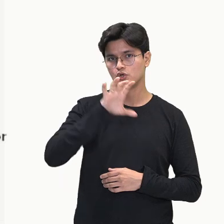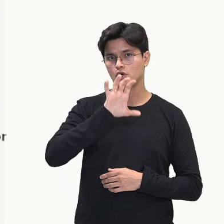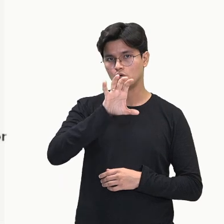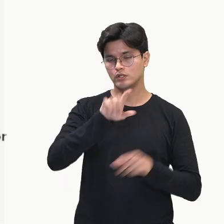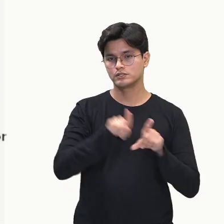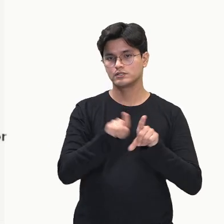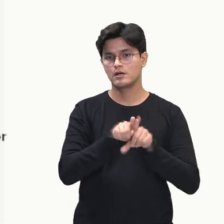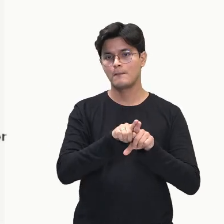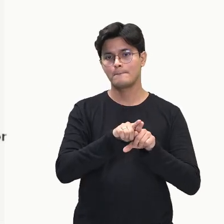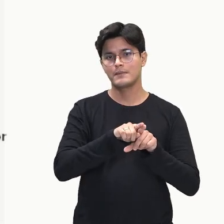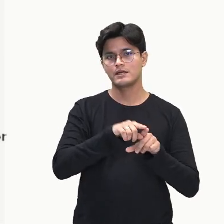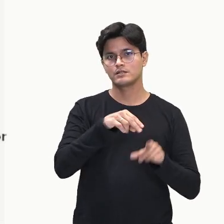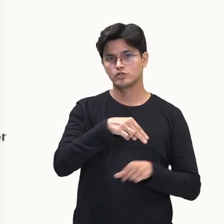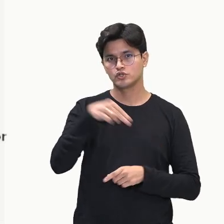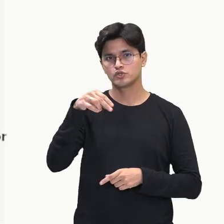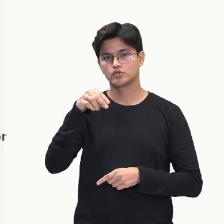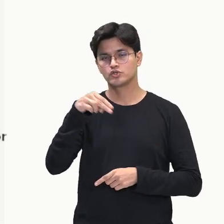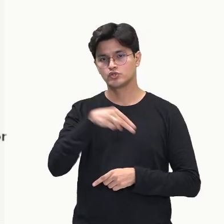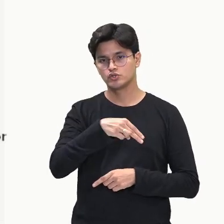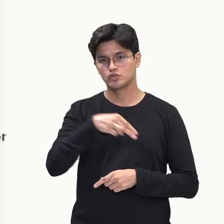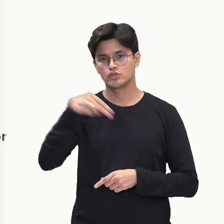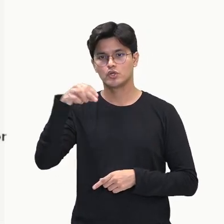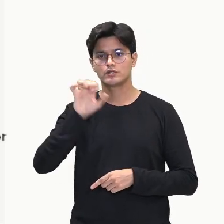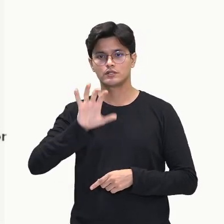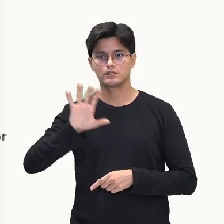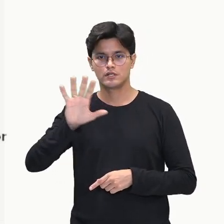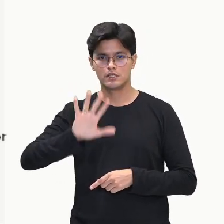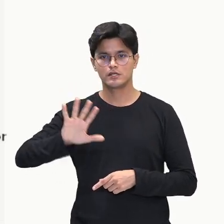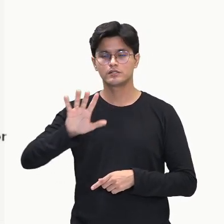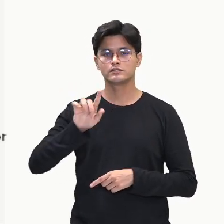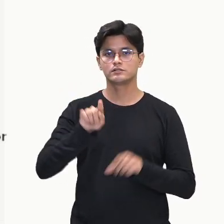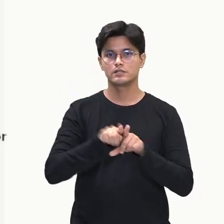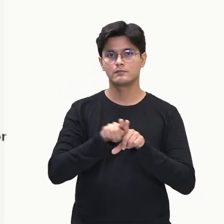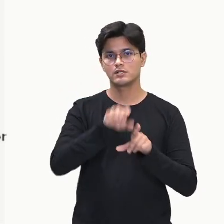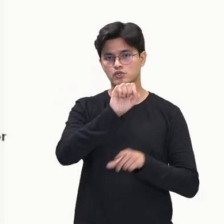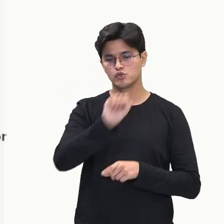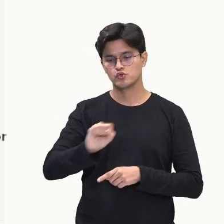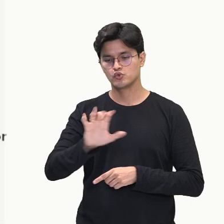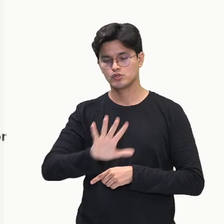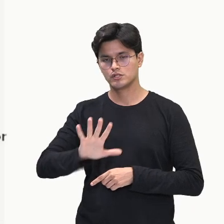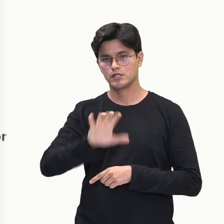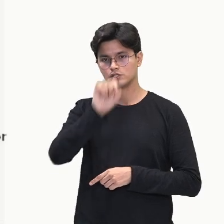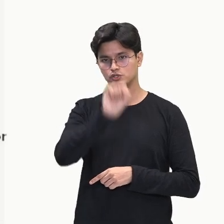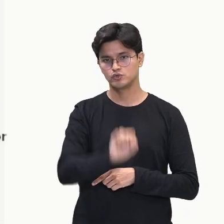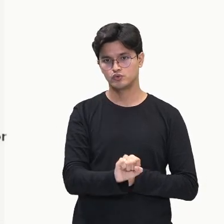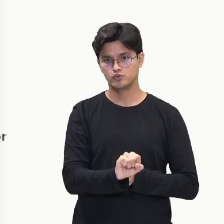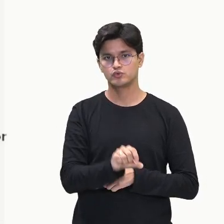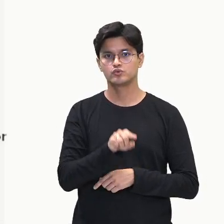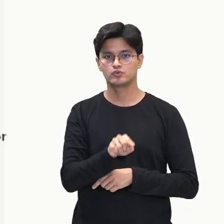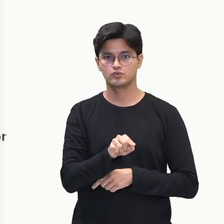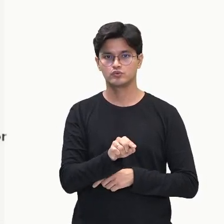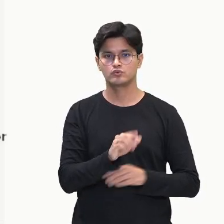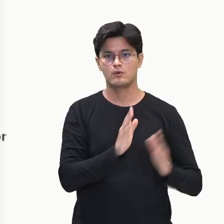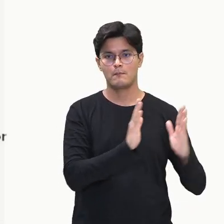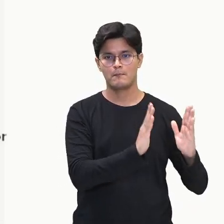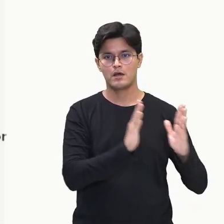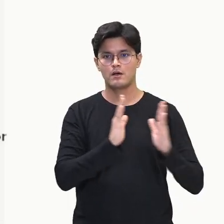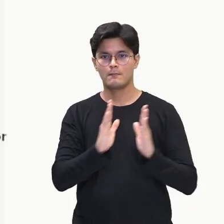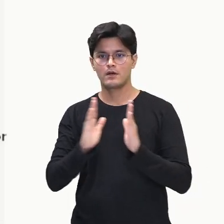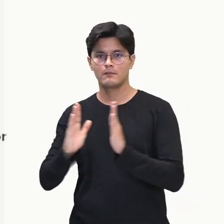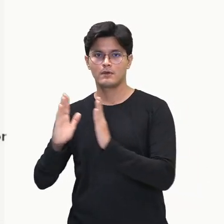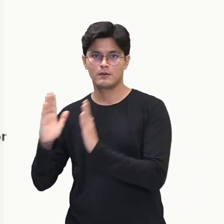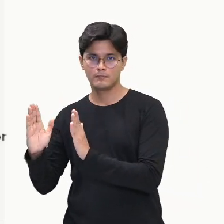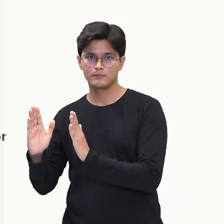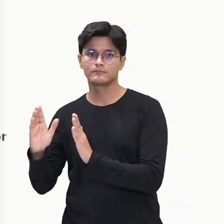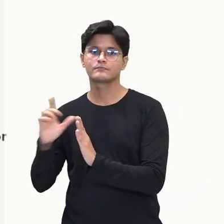Sudeste, Sul, Centro-Oeste, na ordem da esquerda para a direita, excluindo-se aqui o número total que diz respeito ao Brasil,